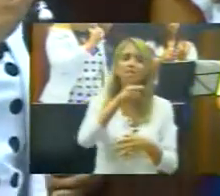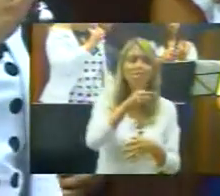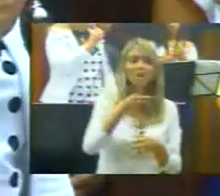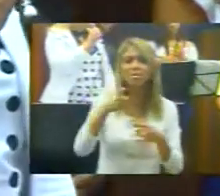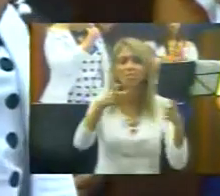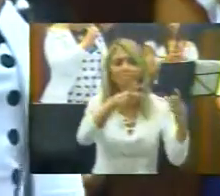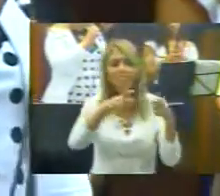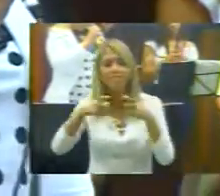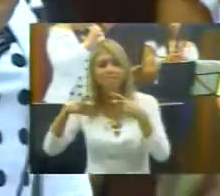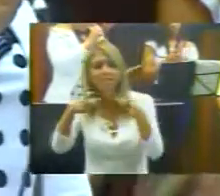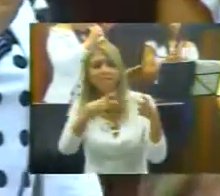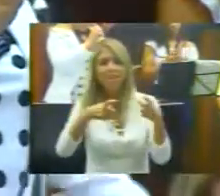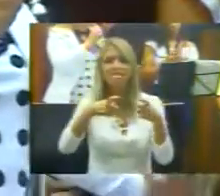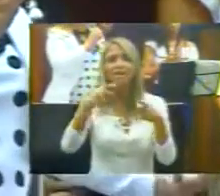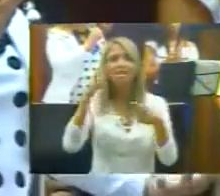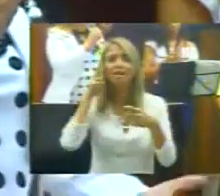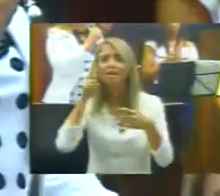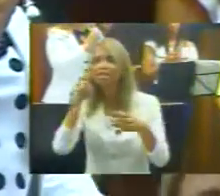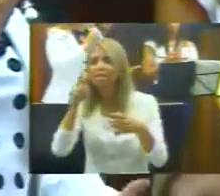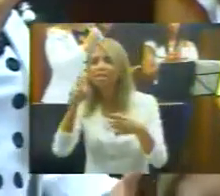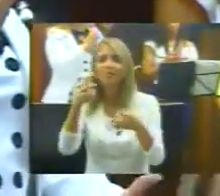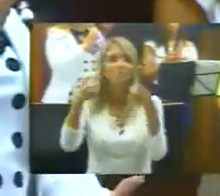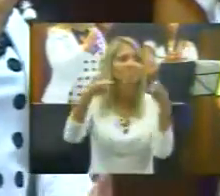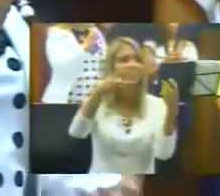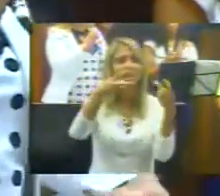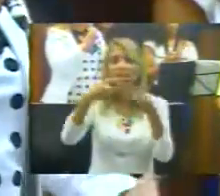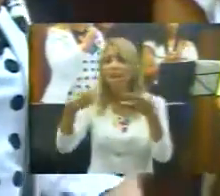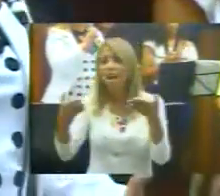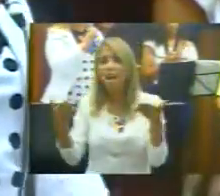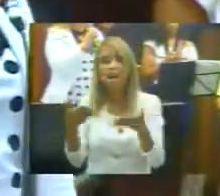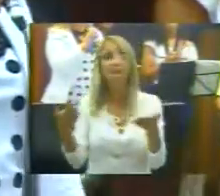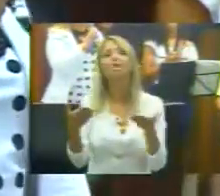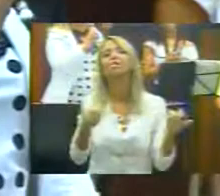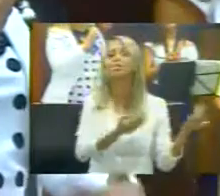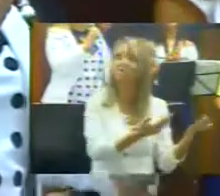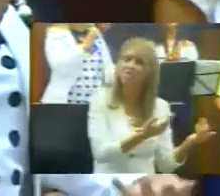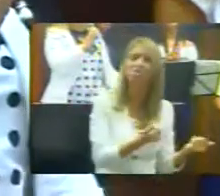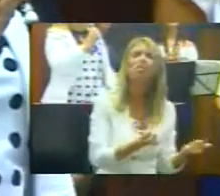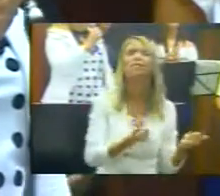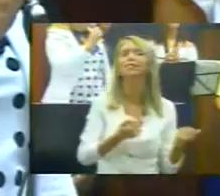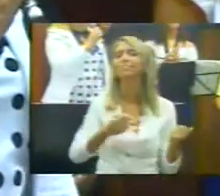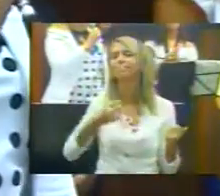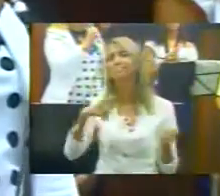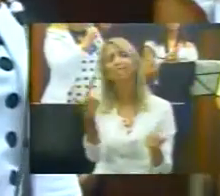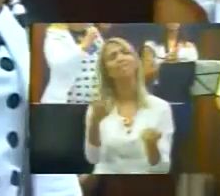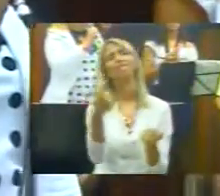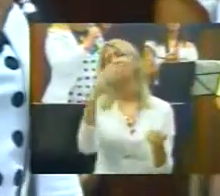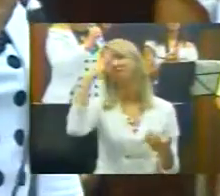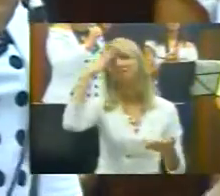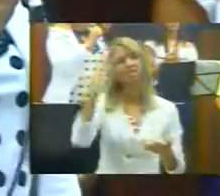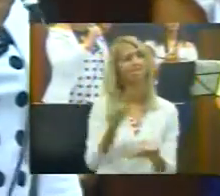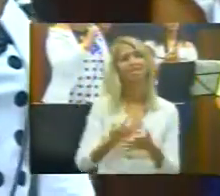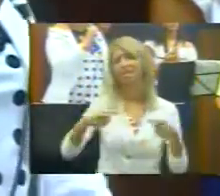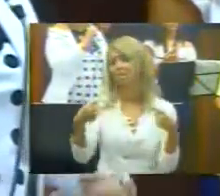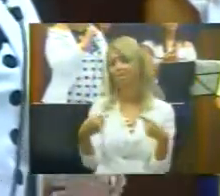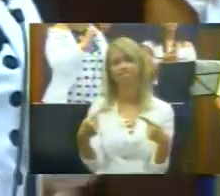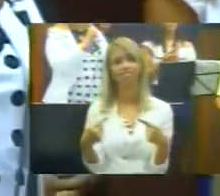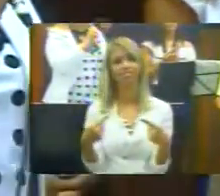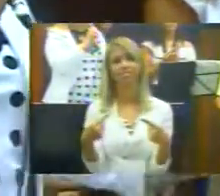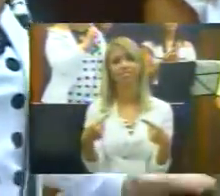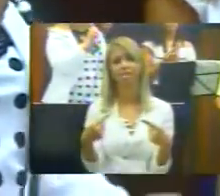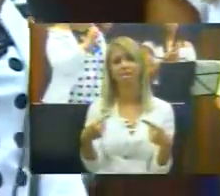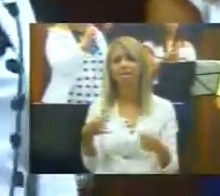da cidade. E nós vimos que, assim, hoje, os jovens estão muito desacreditados na política, né?